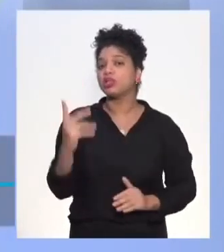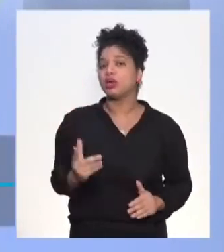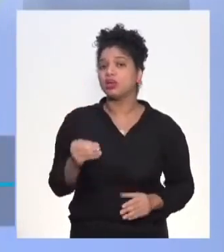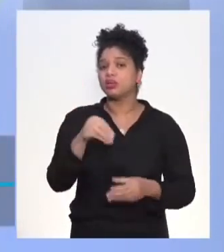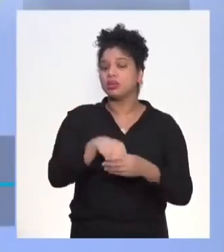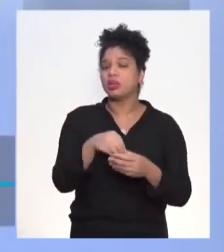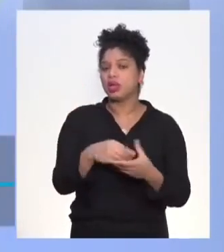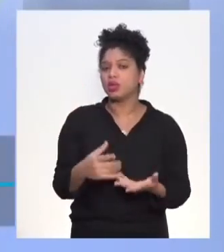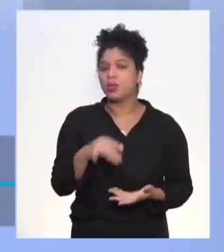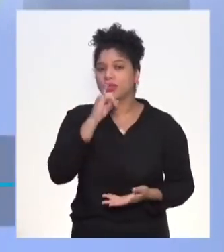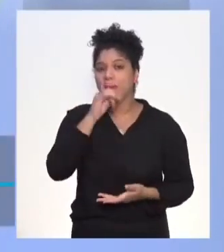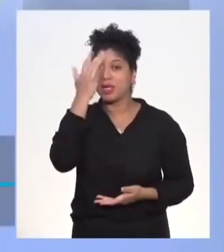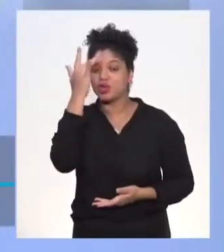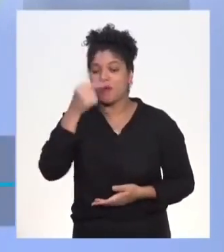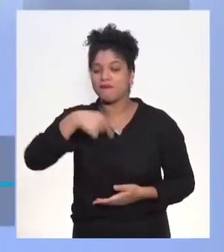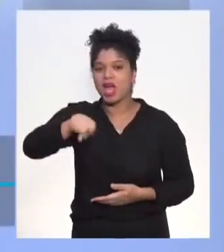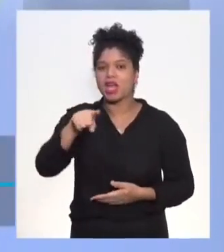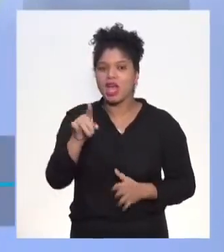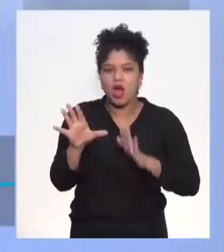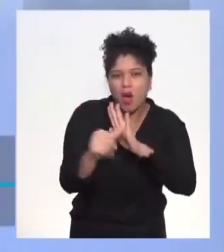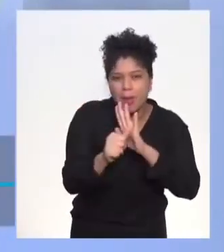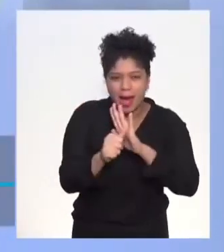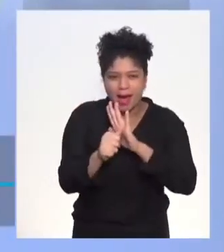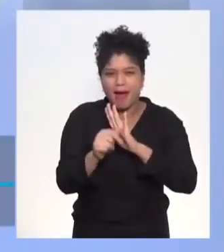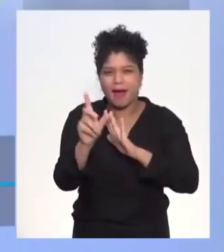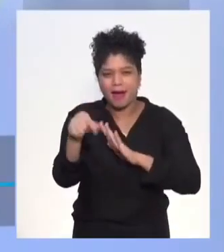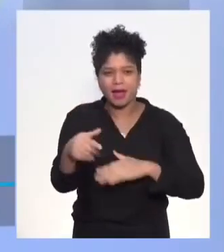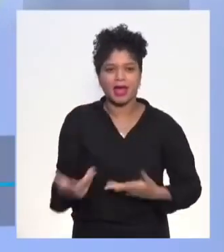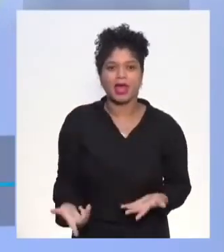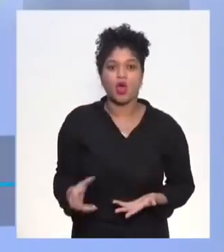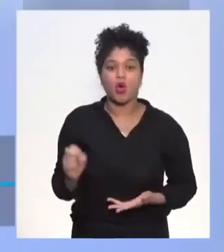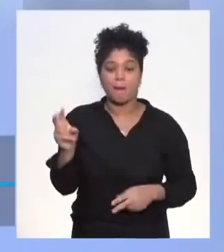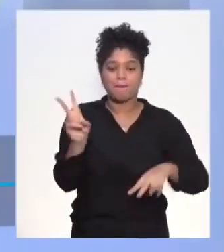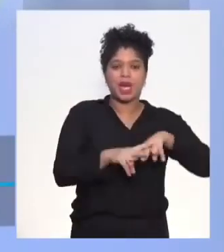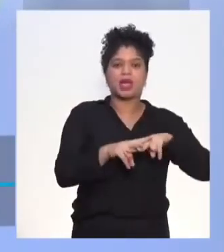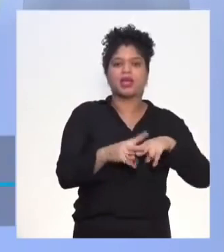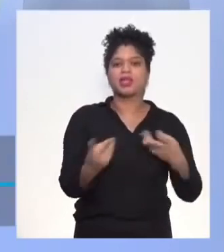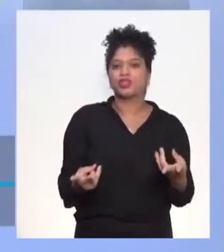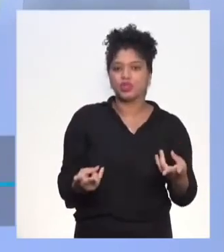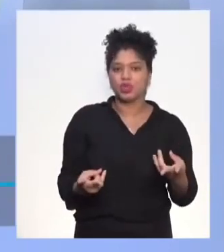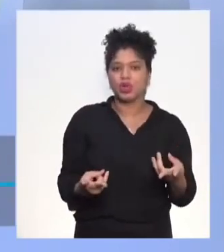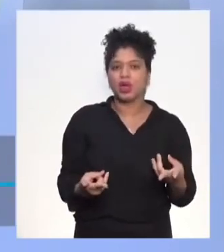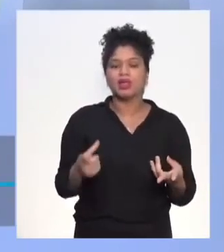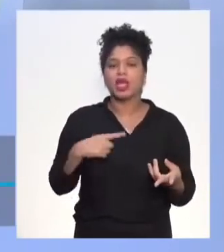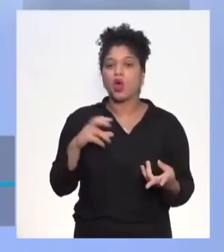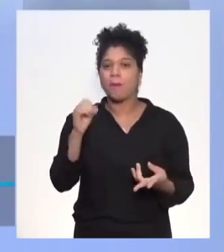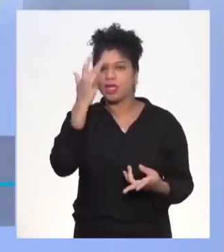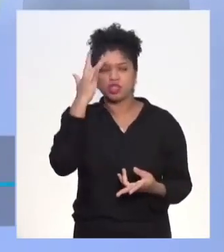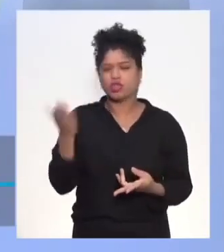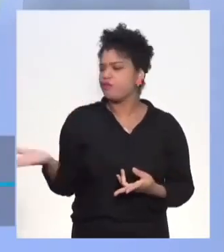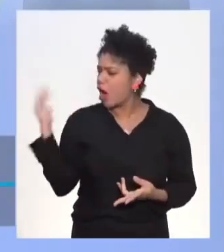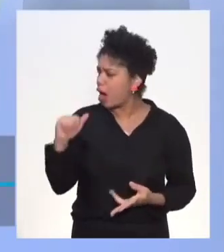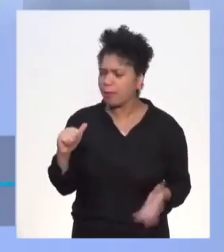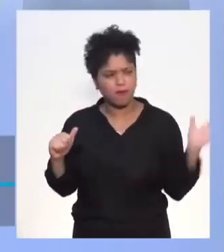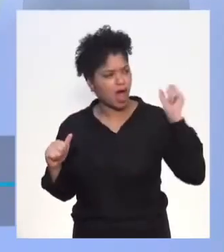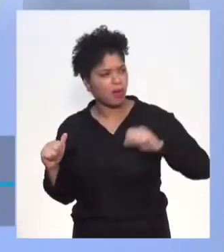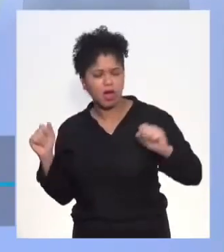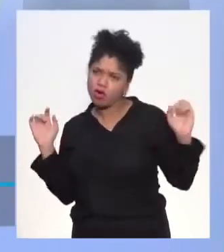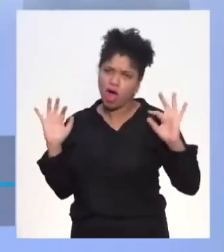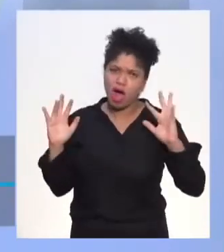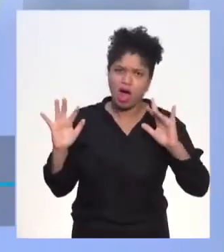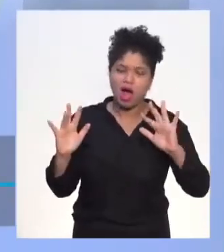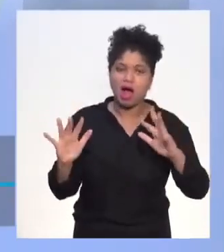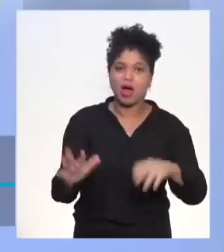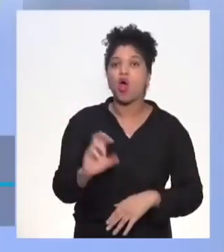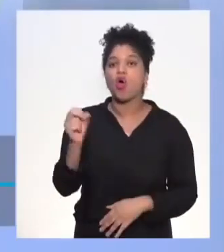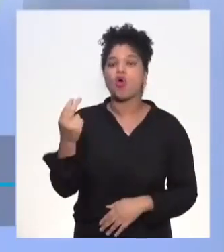pessoa saindo para roubar, sendo impedida por alguém, indo preso, fazendo uma rebelião, sendo provado que ela